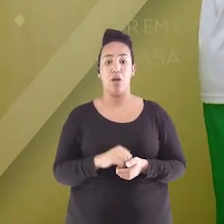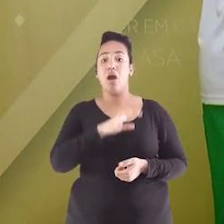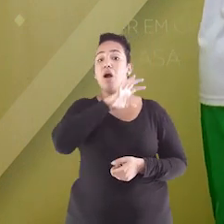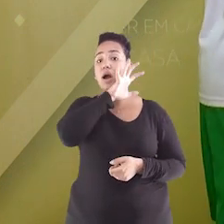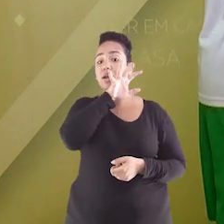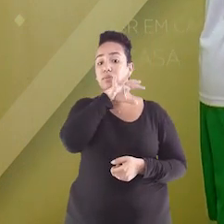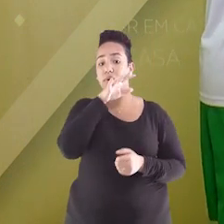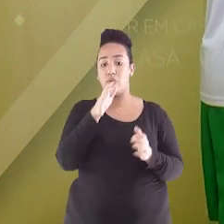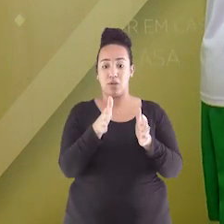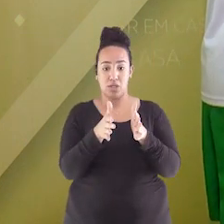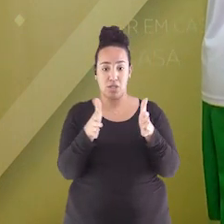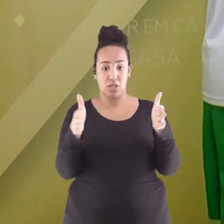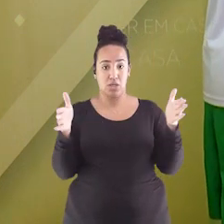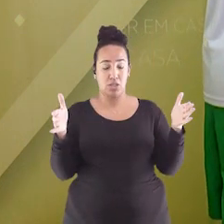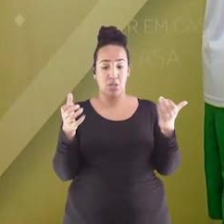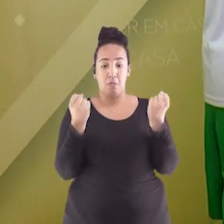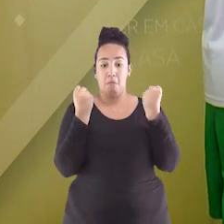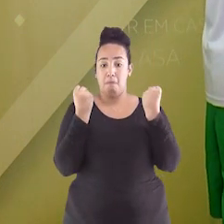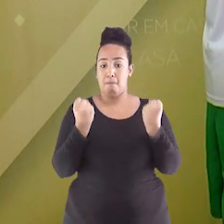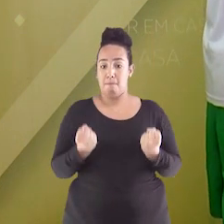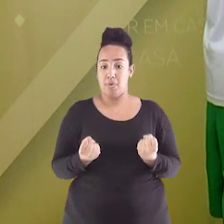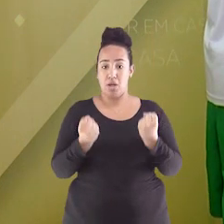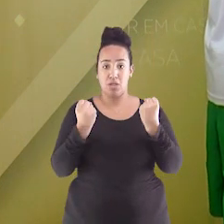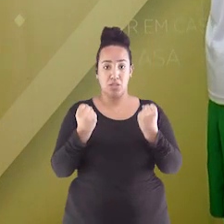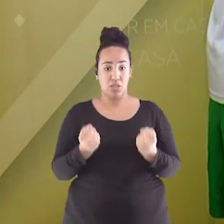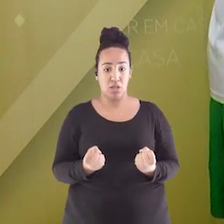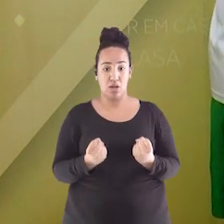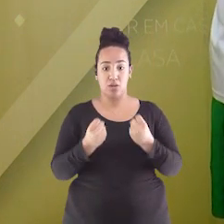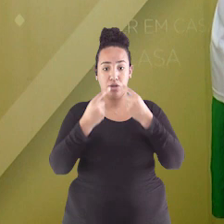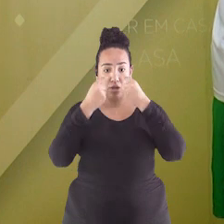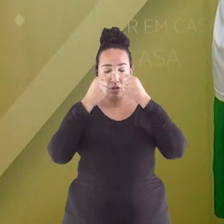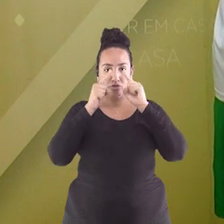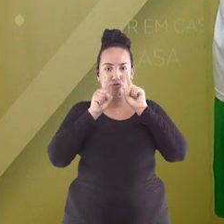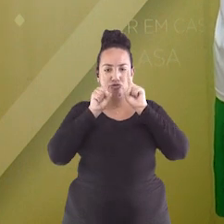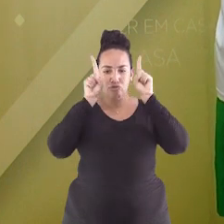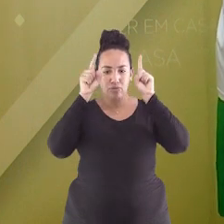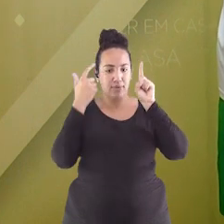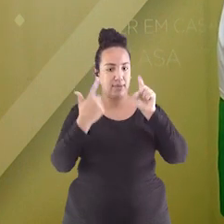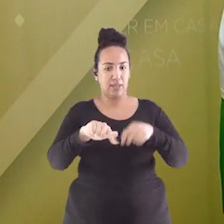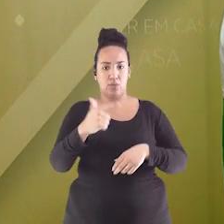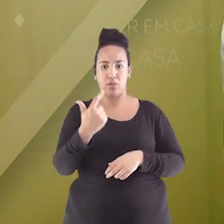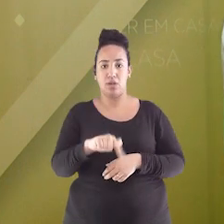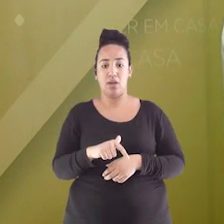grande, pesado e sem chifres. Quem é?